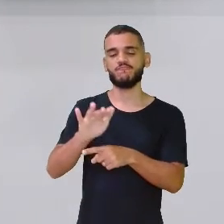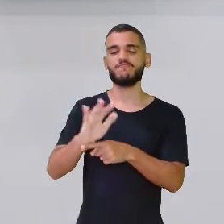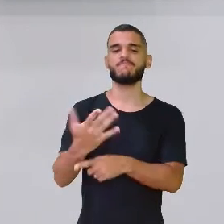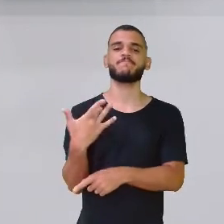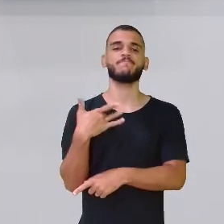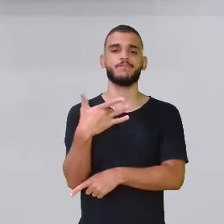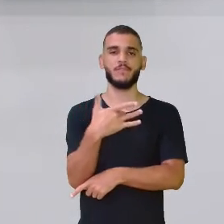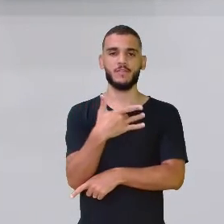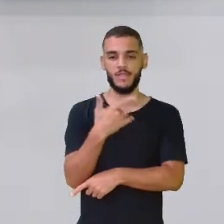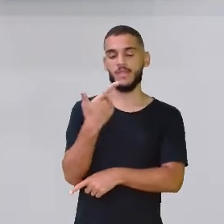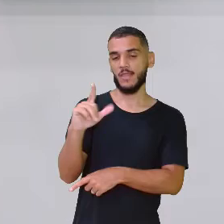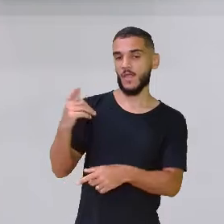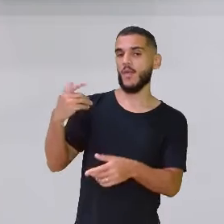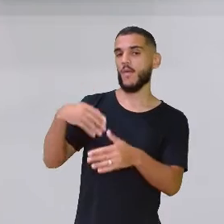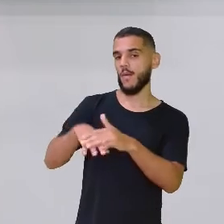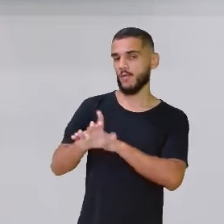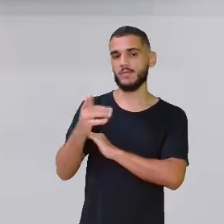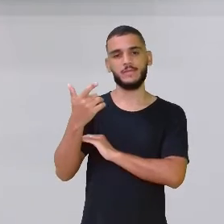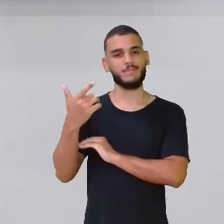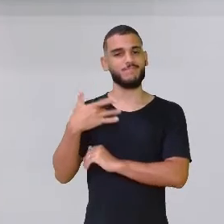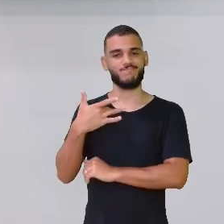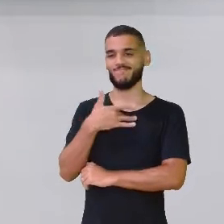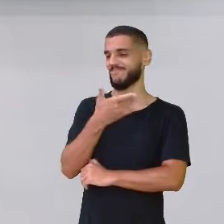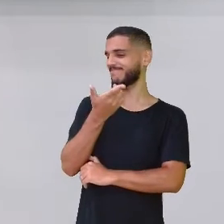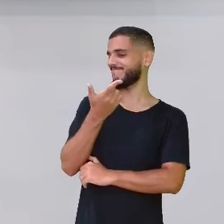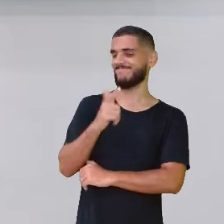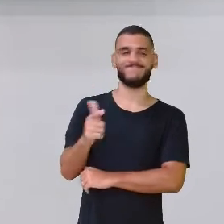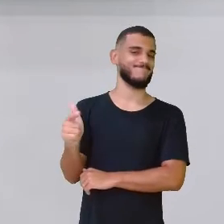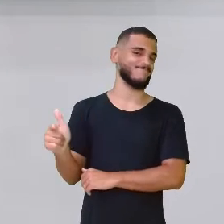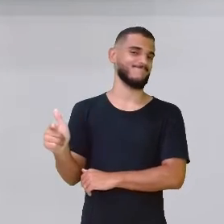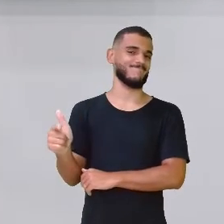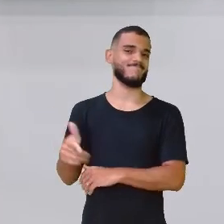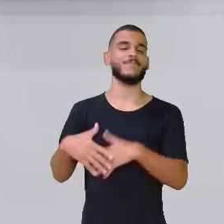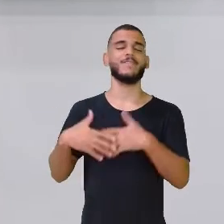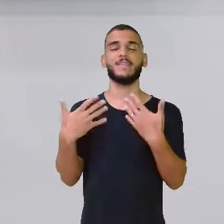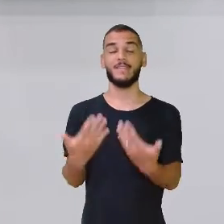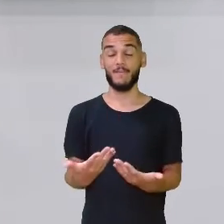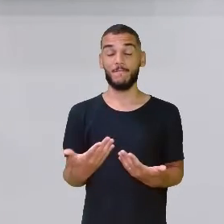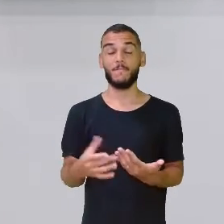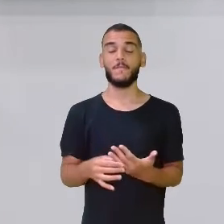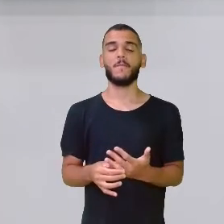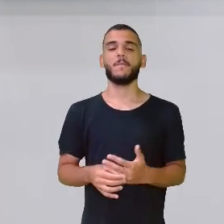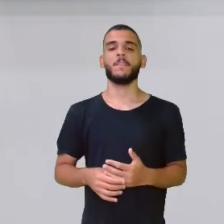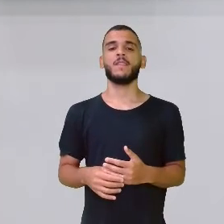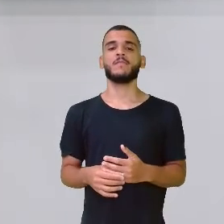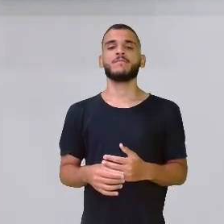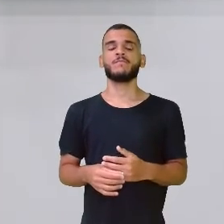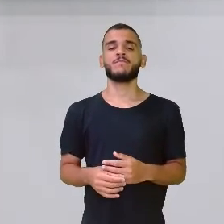saúde e existem hábitos que contribuem para as enfermidades, não é verdade? Então,